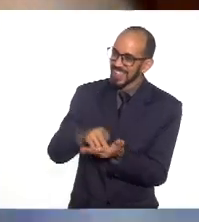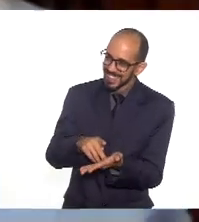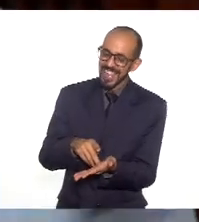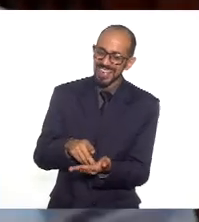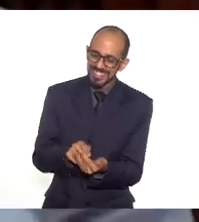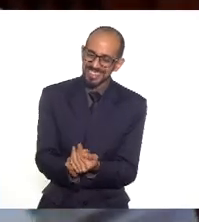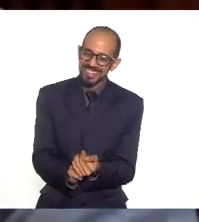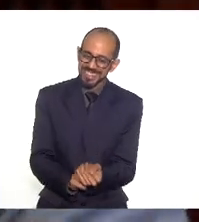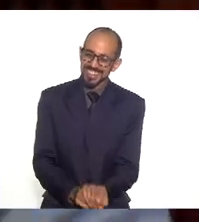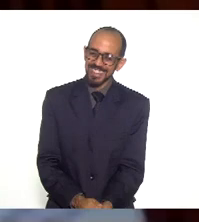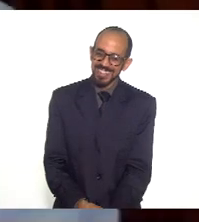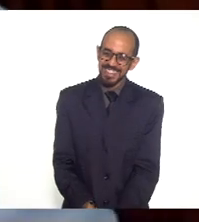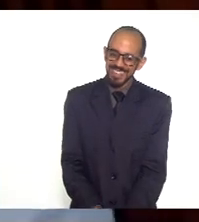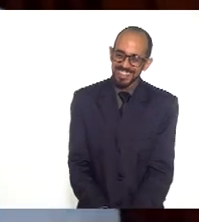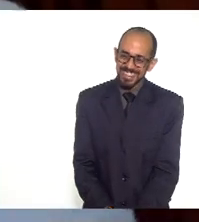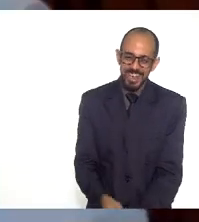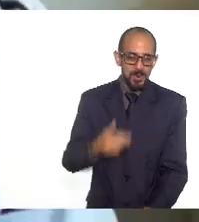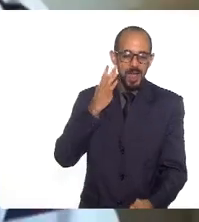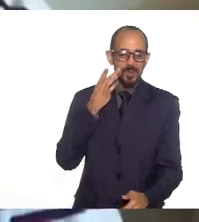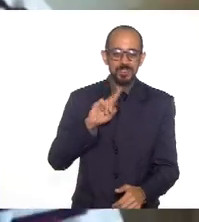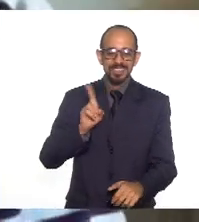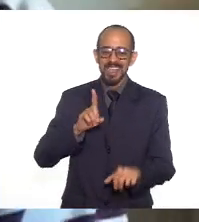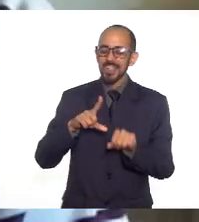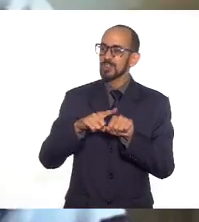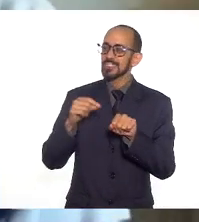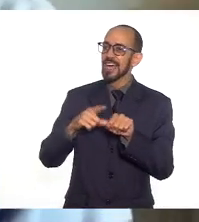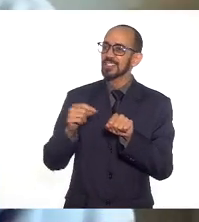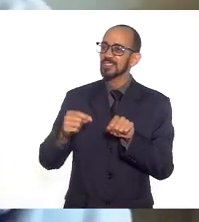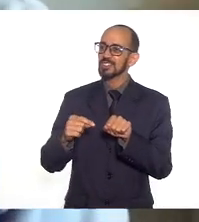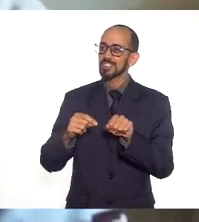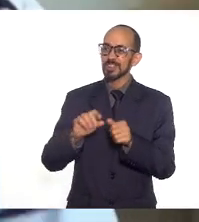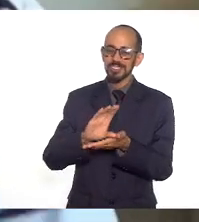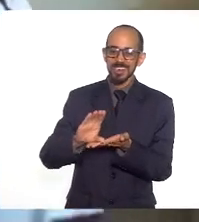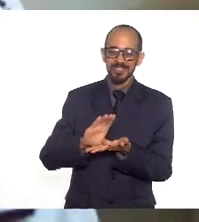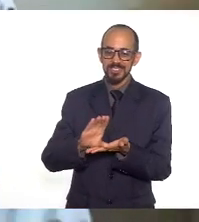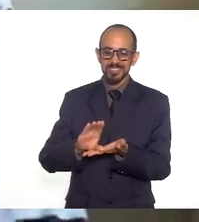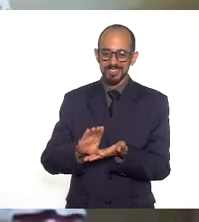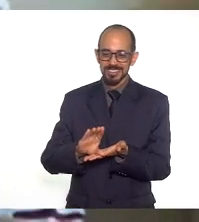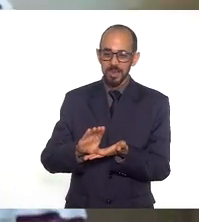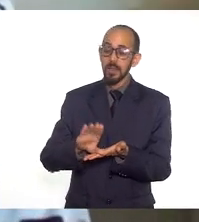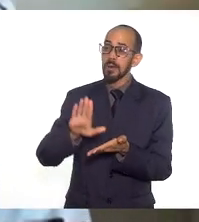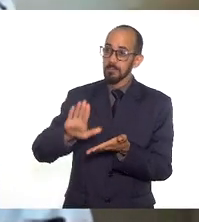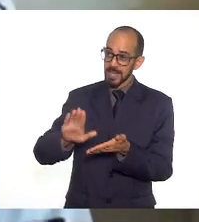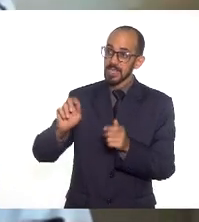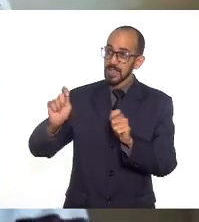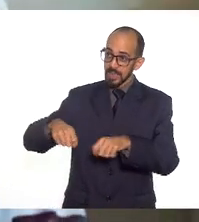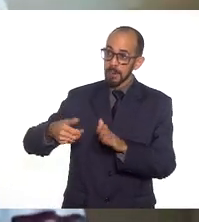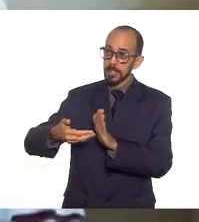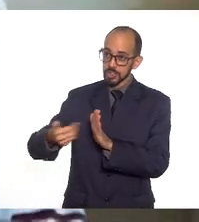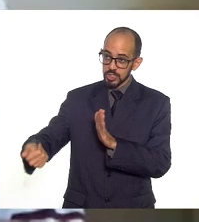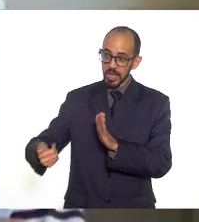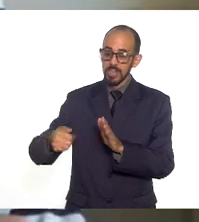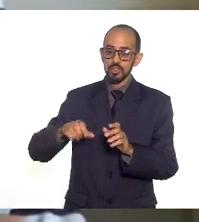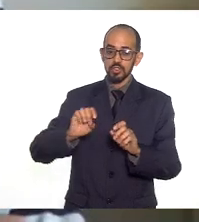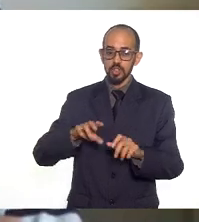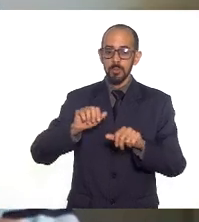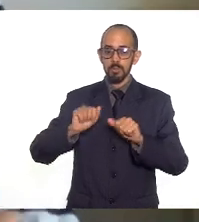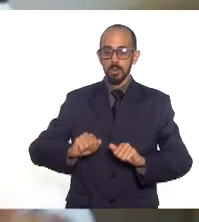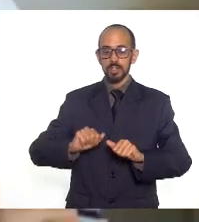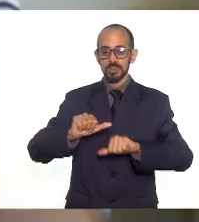Porque, a não ser os artigos da Constituição, que só podem ser